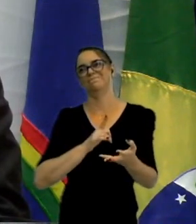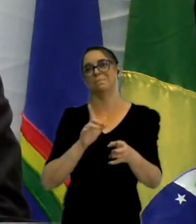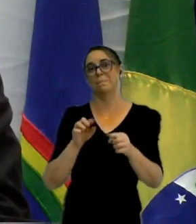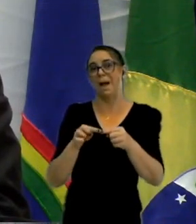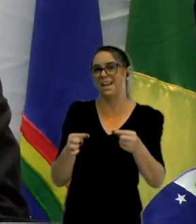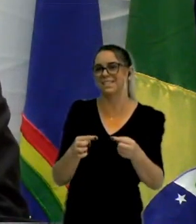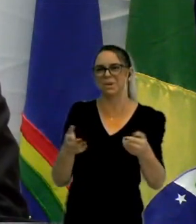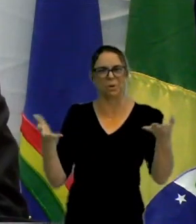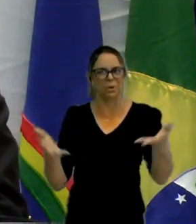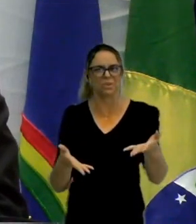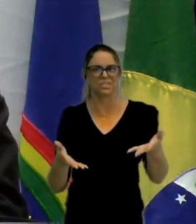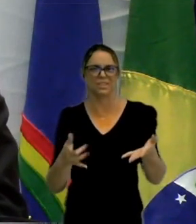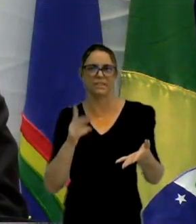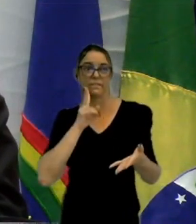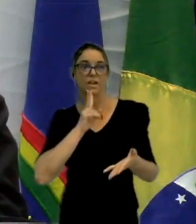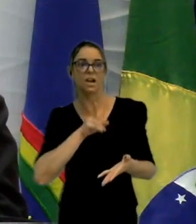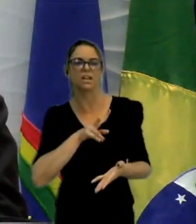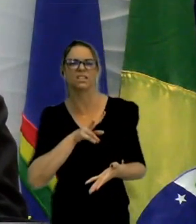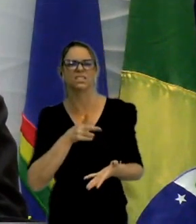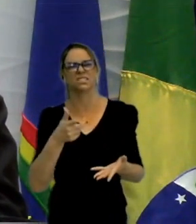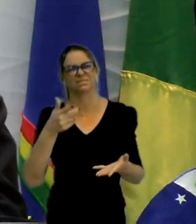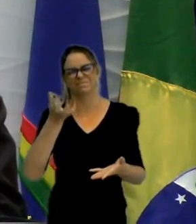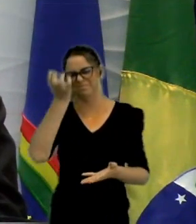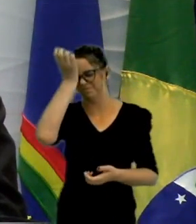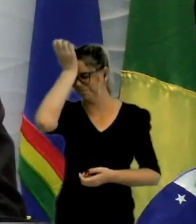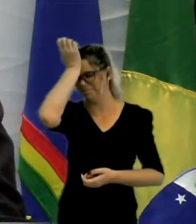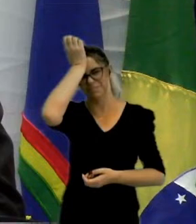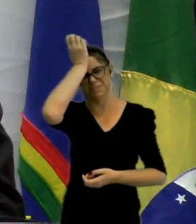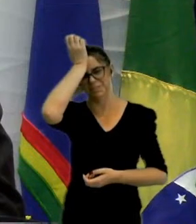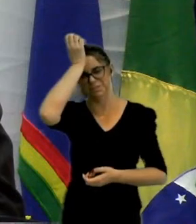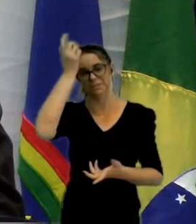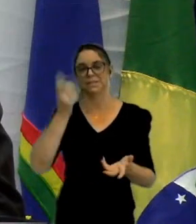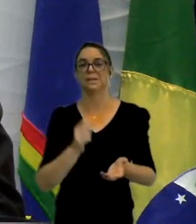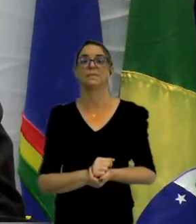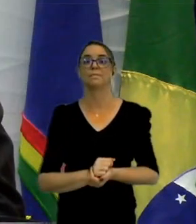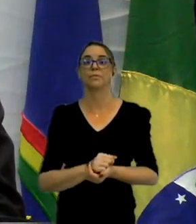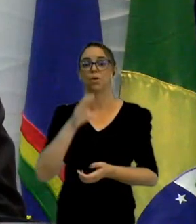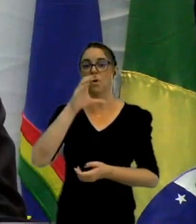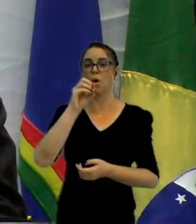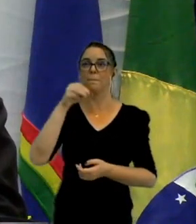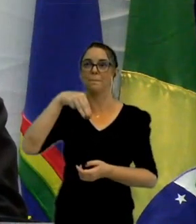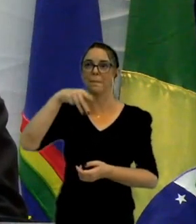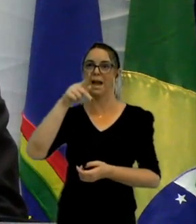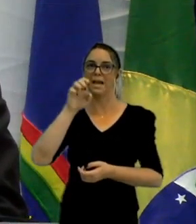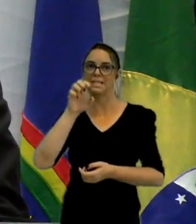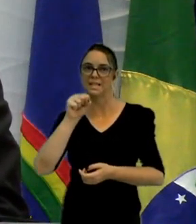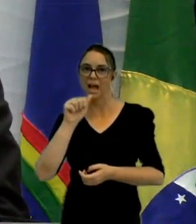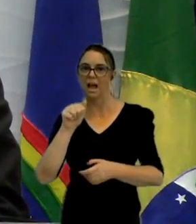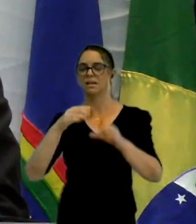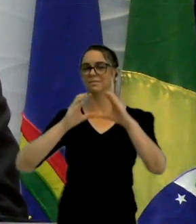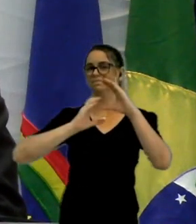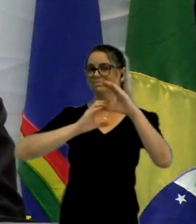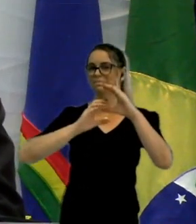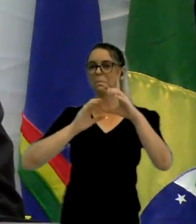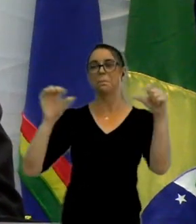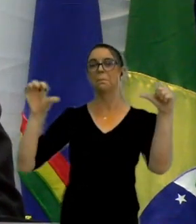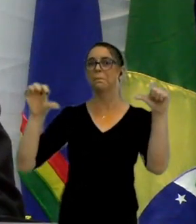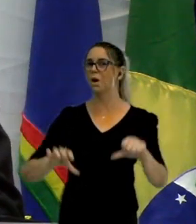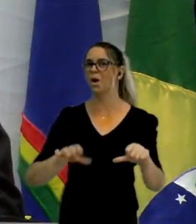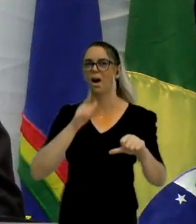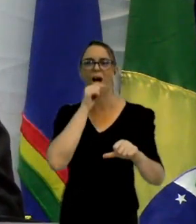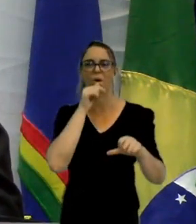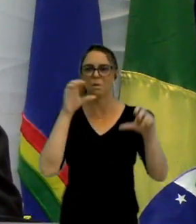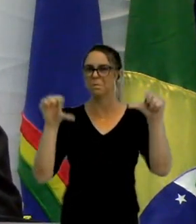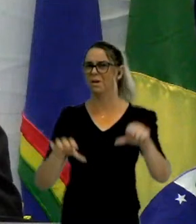enganou. A Compesa continua a cada dia pior no que diz respeito ao abastecimento de água em nosso município, o que é de